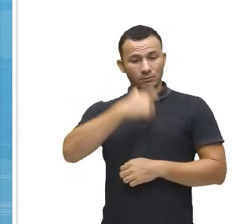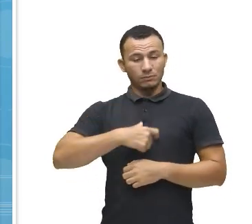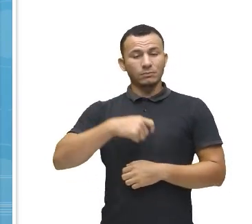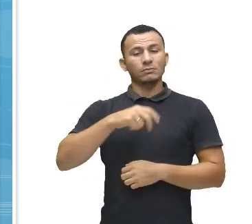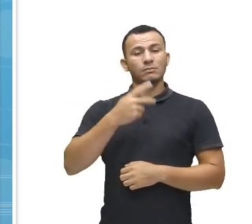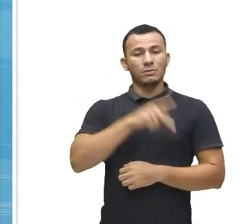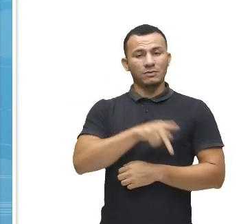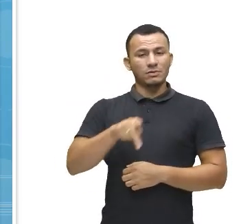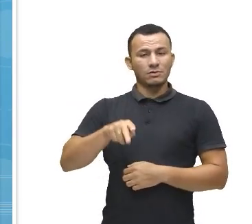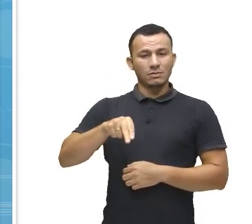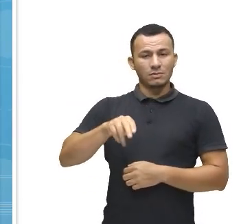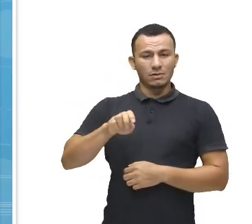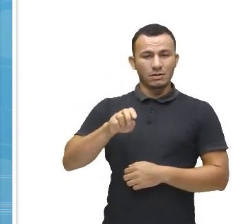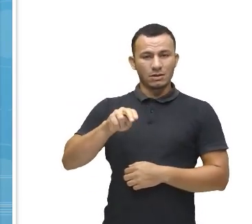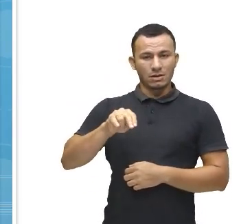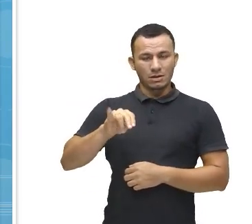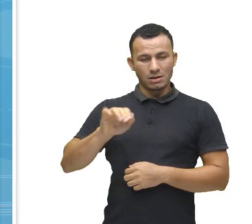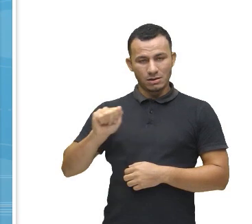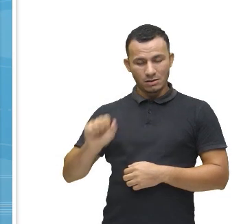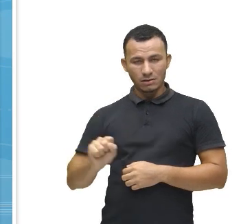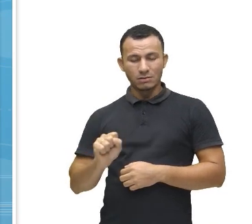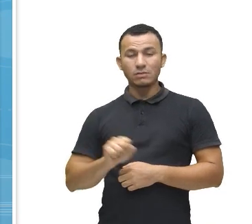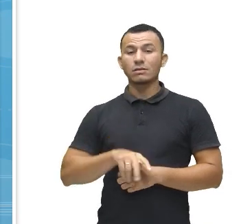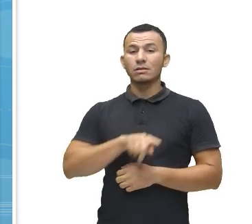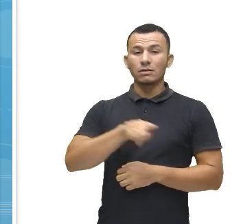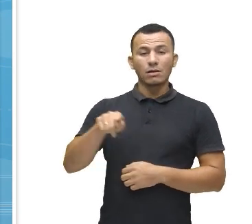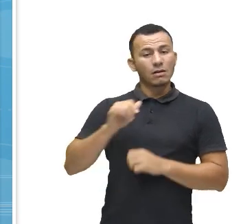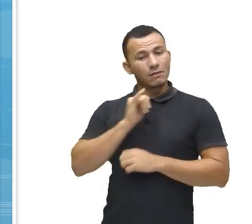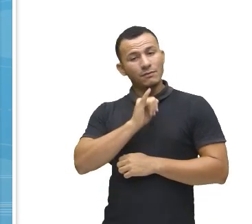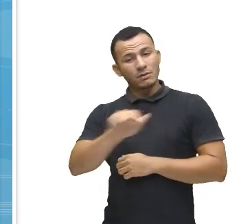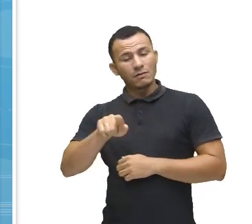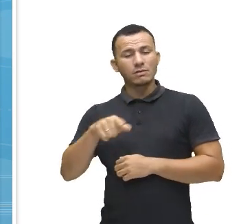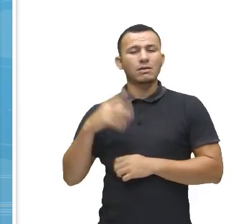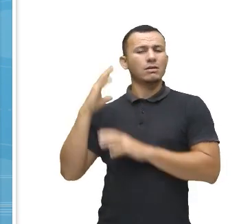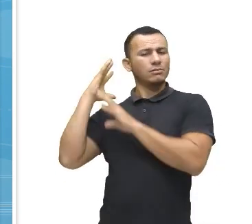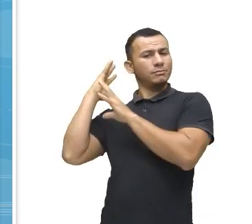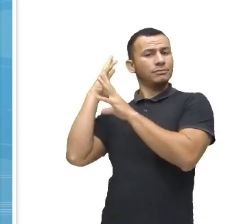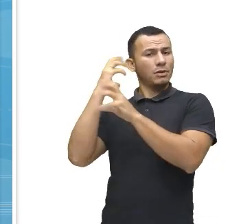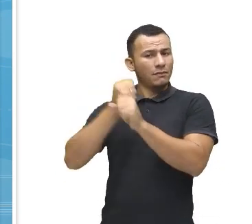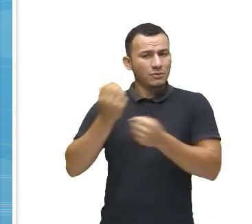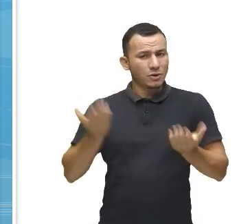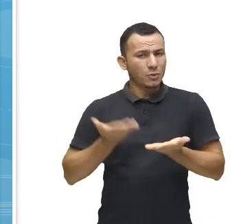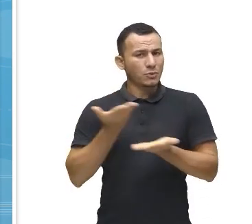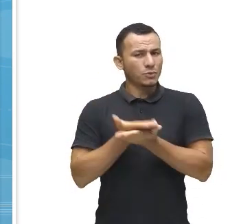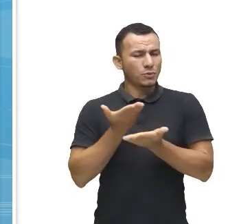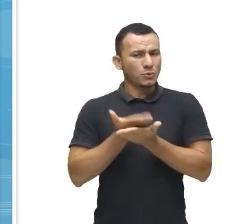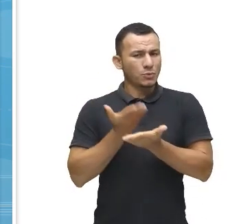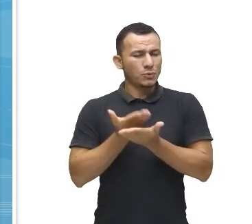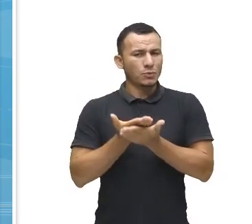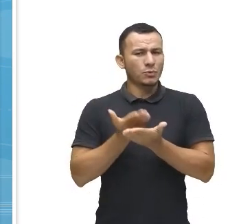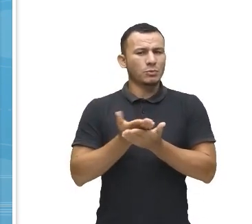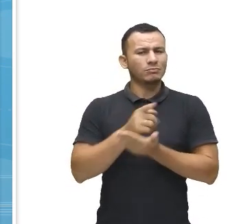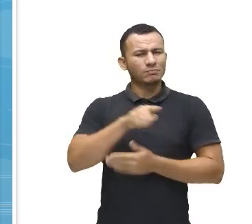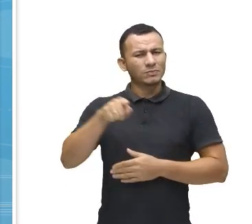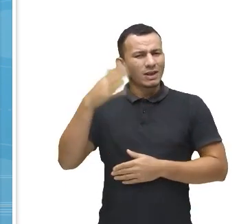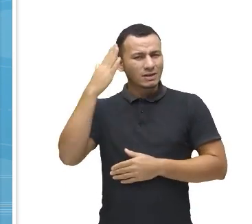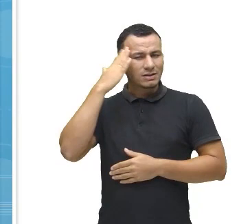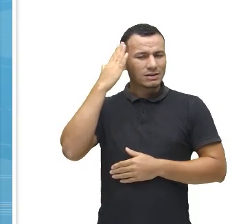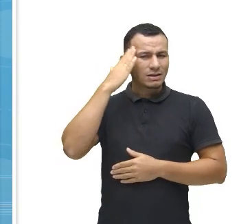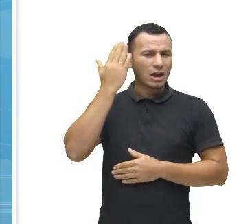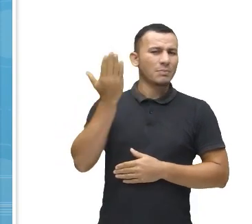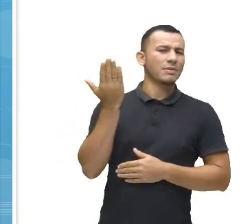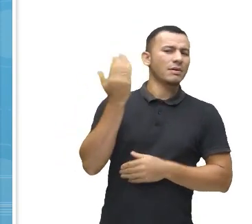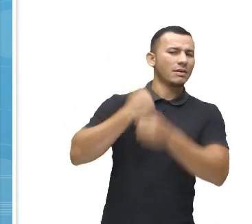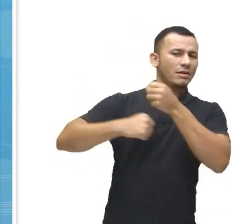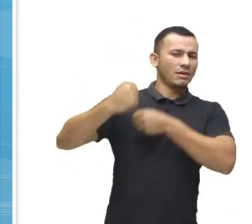Neto. Gostaria de lembrar para vocês que essa é uma aula de revisão de um conteúdo que possivelmente vocês já trabalharam